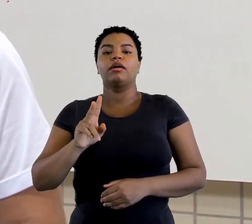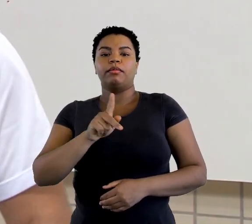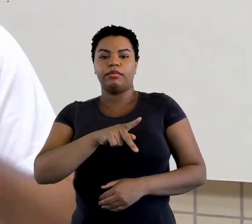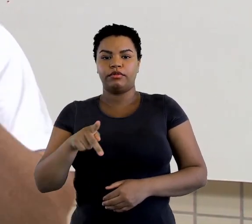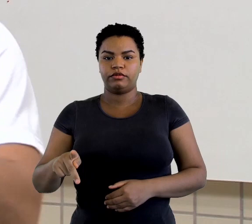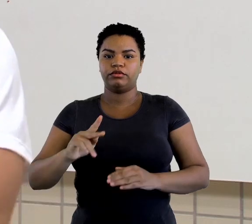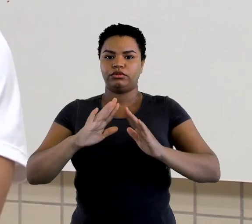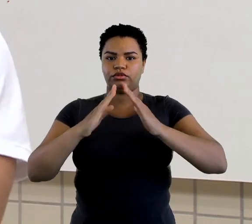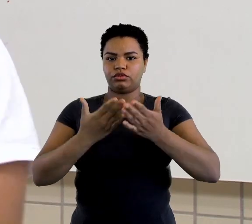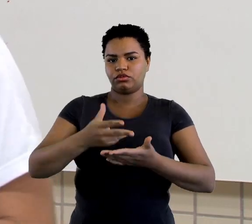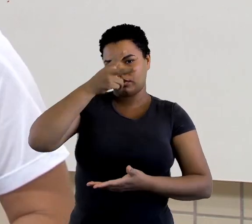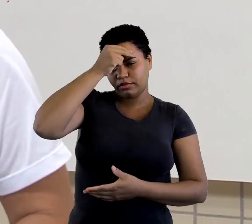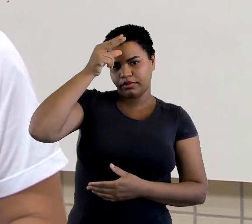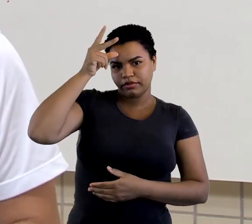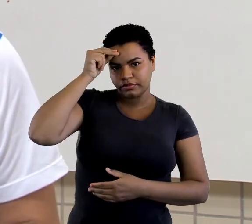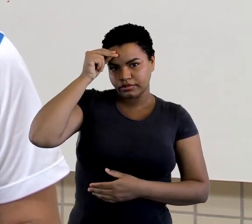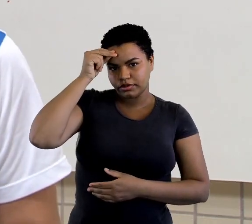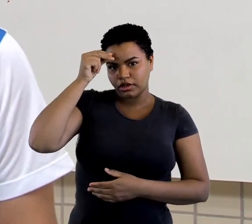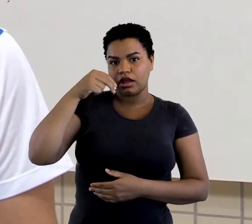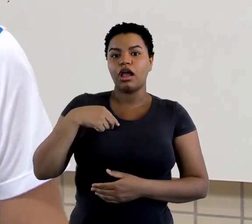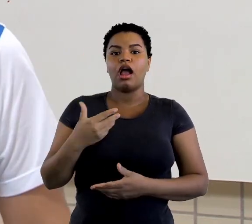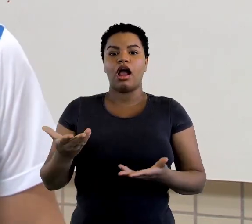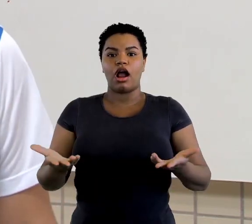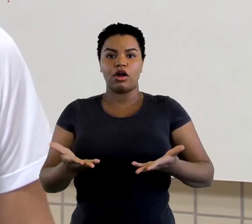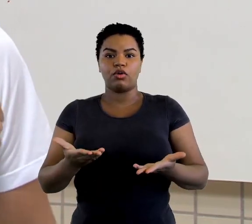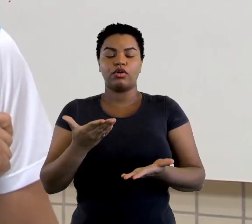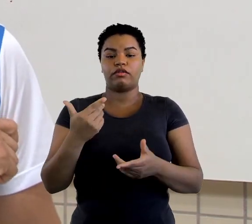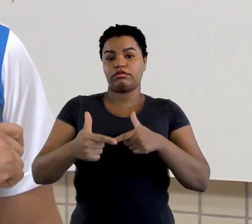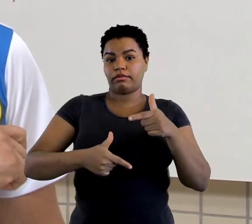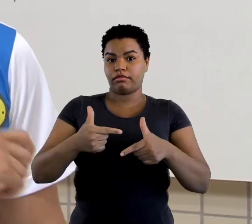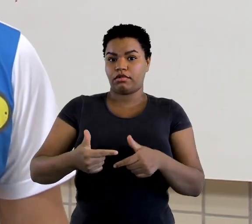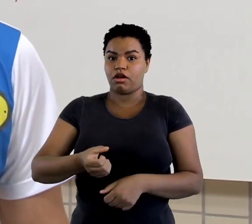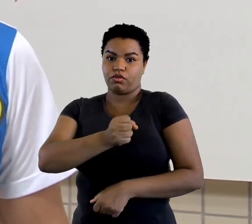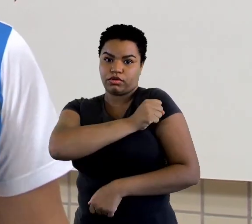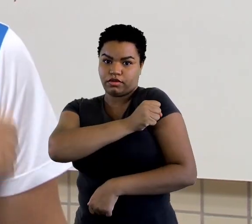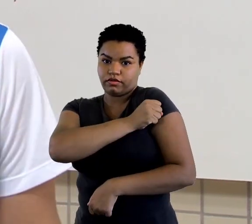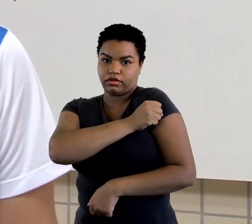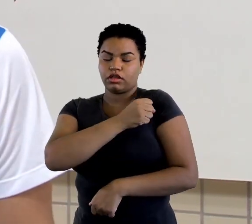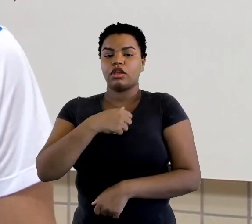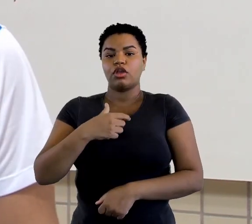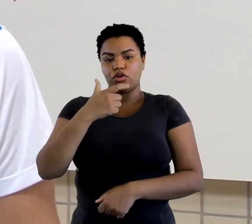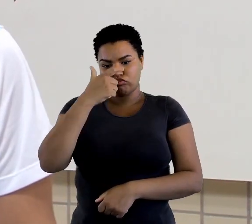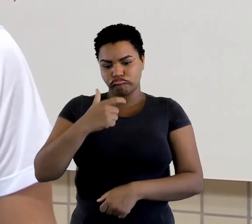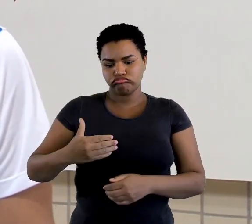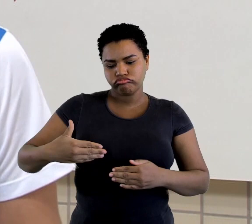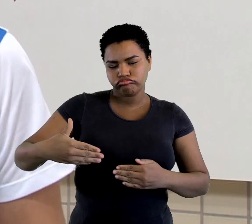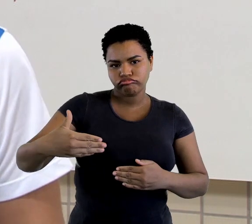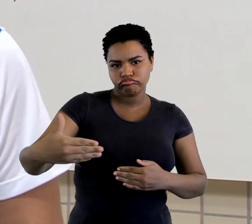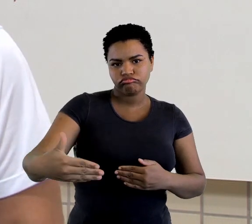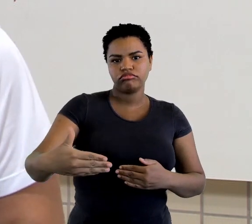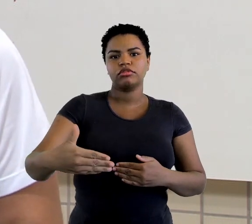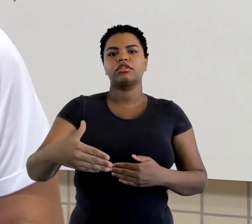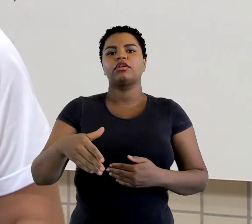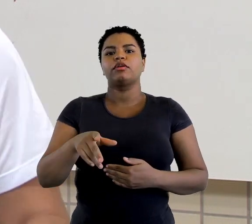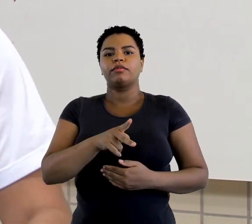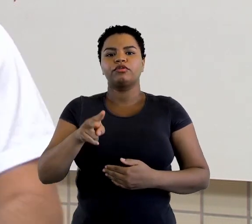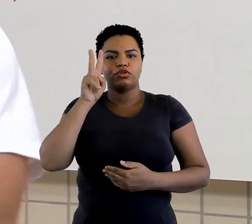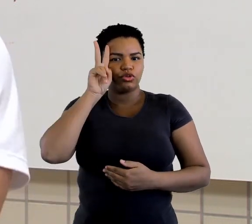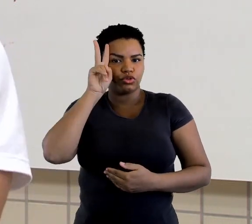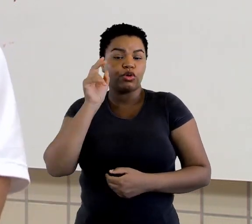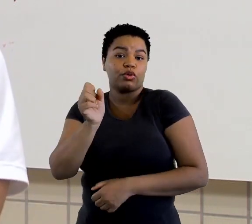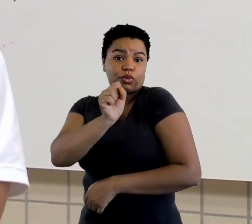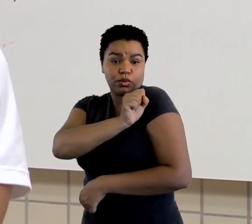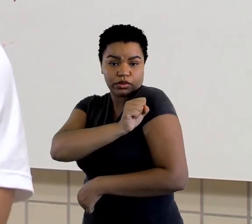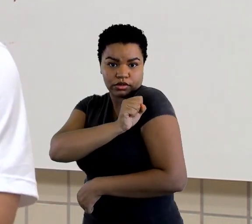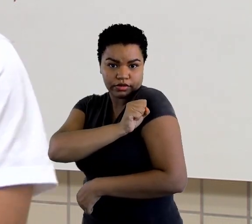Ensino e vamos trabalhar com o 8º ano. Eu serei o professor de História de vocês dos 8º anos.